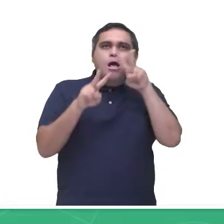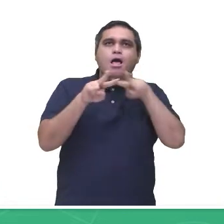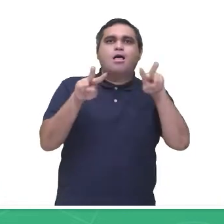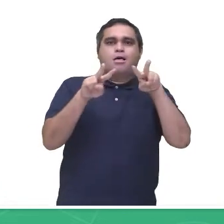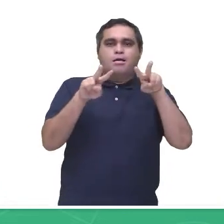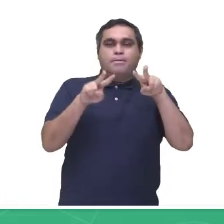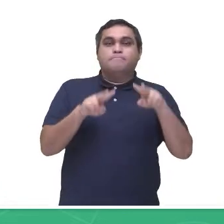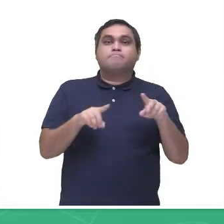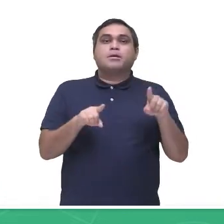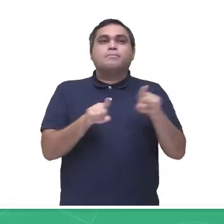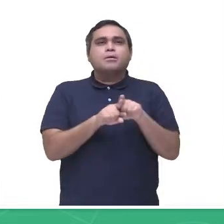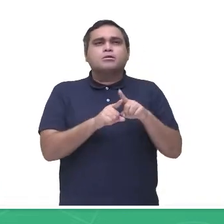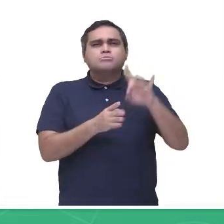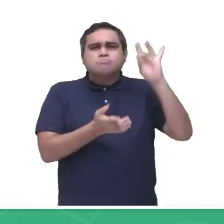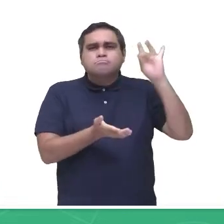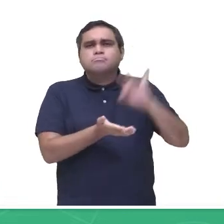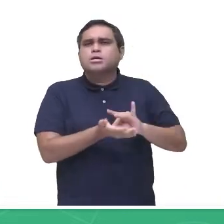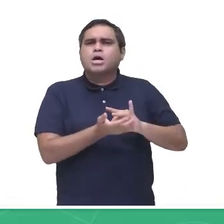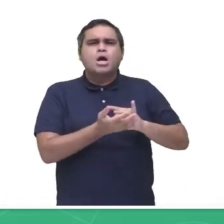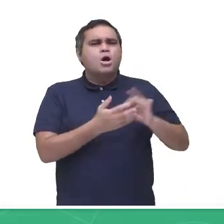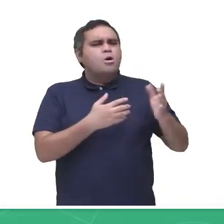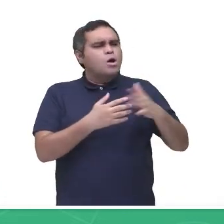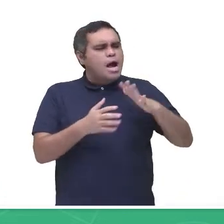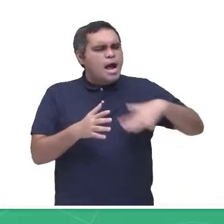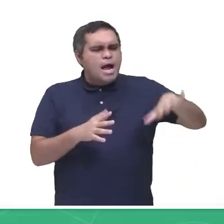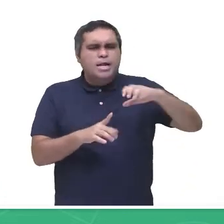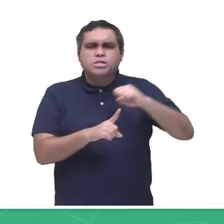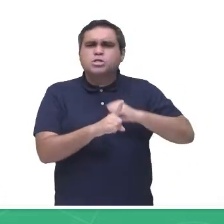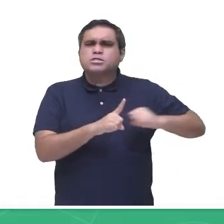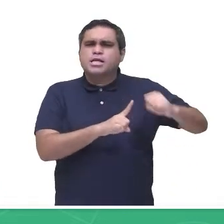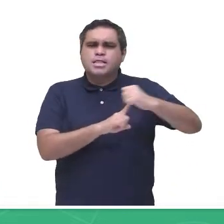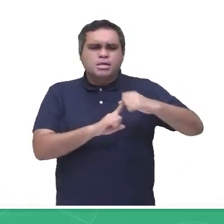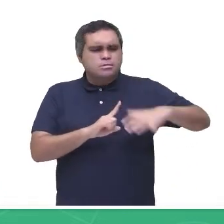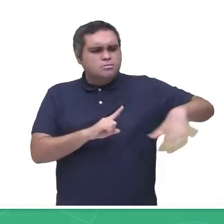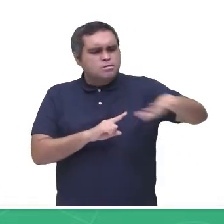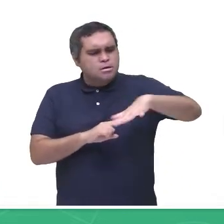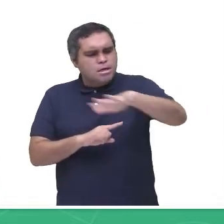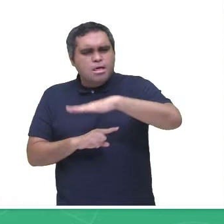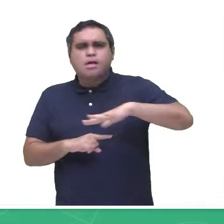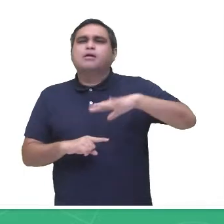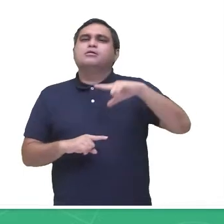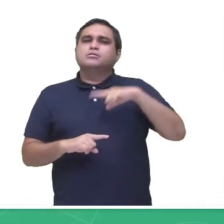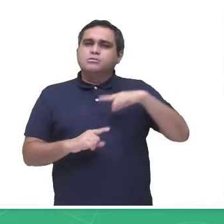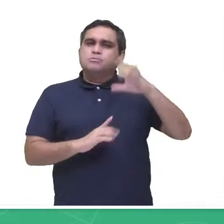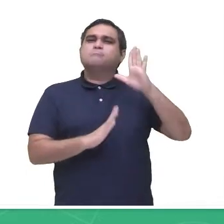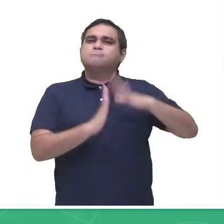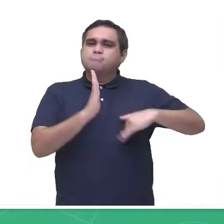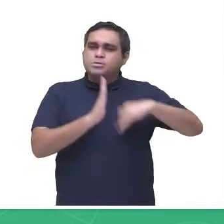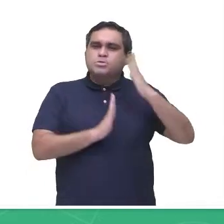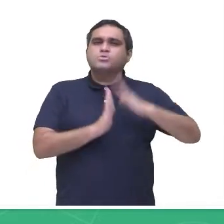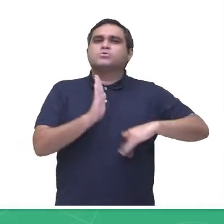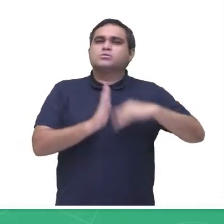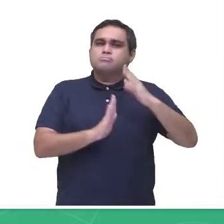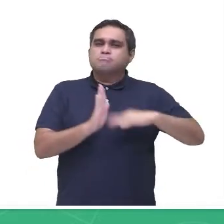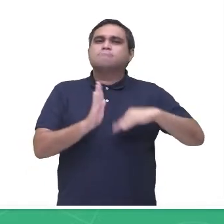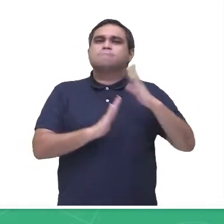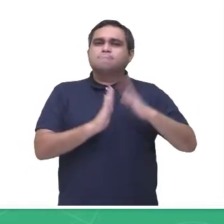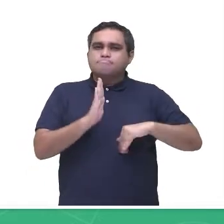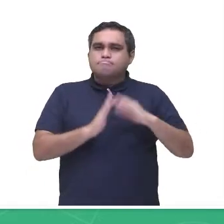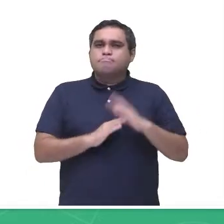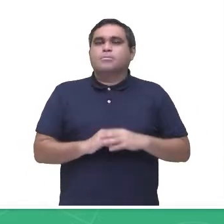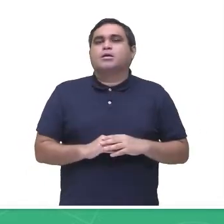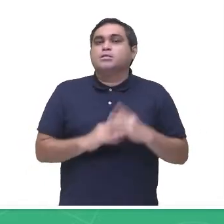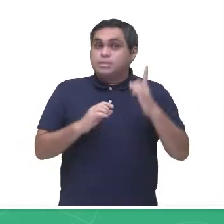abrangendo todas as camadas sociais. O que são abrangendo todas as camadas sociais? Vou já explicar para vocês numa obra que nós vamos